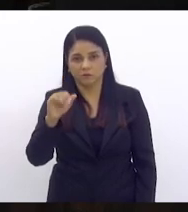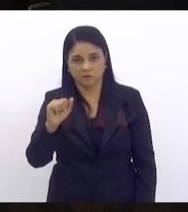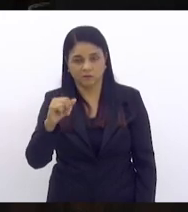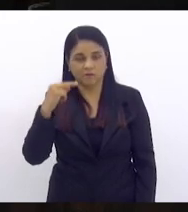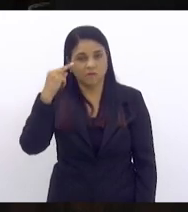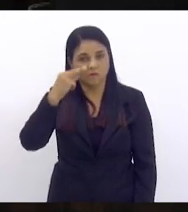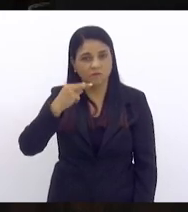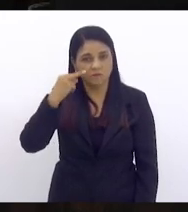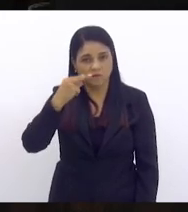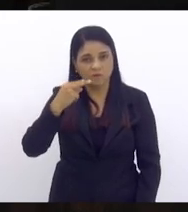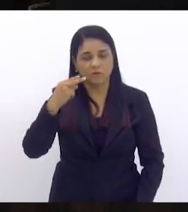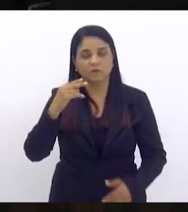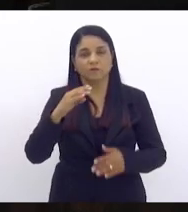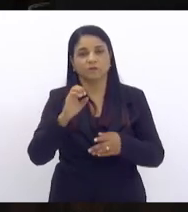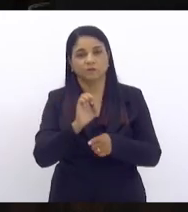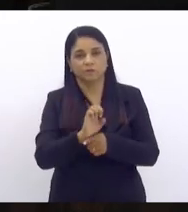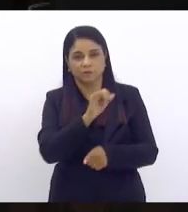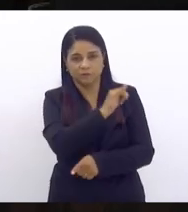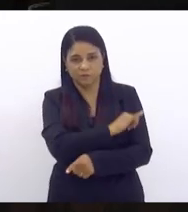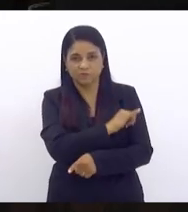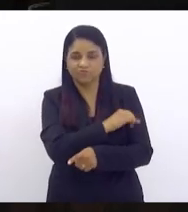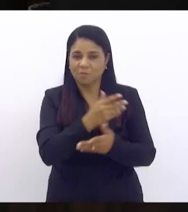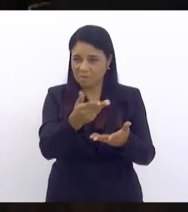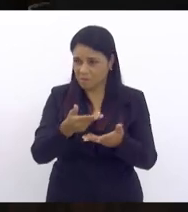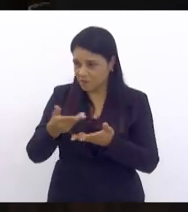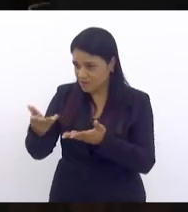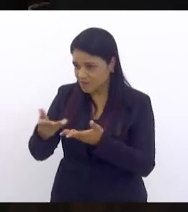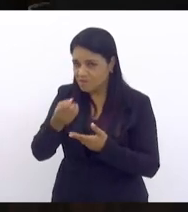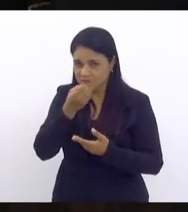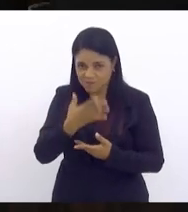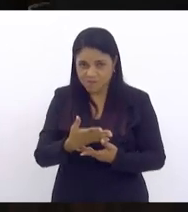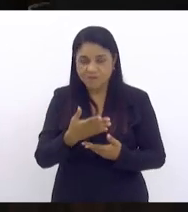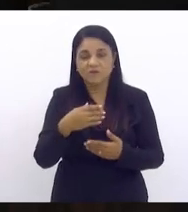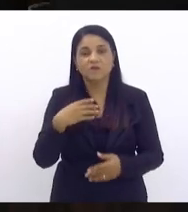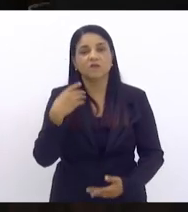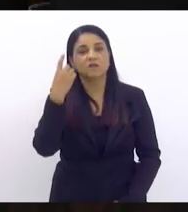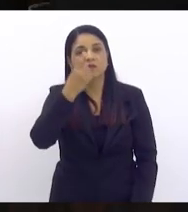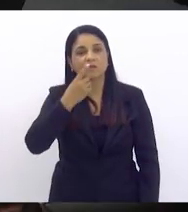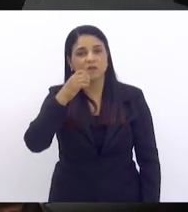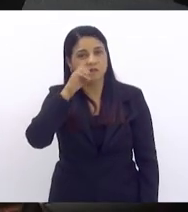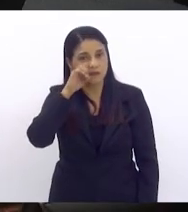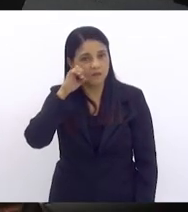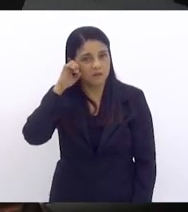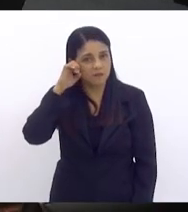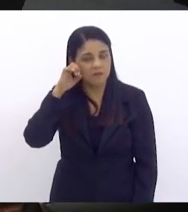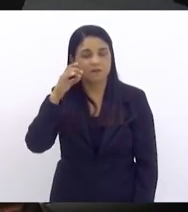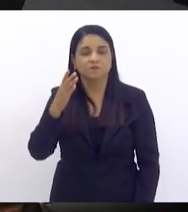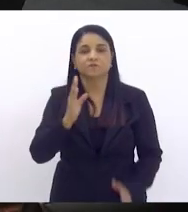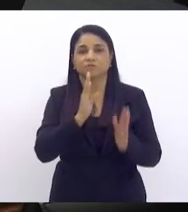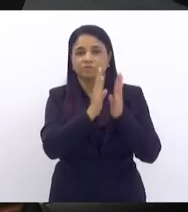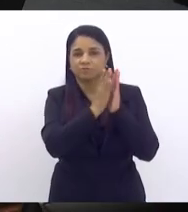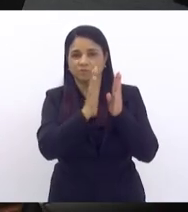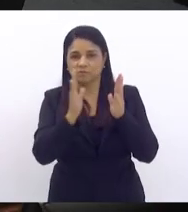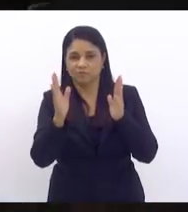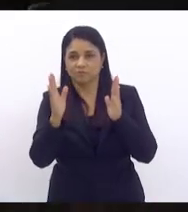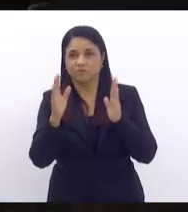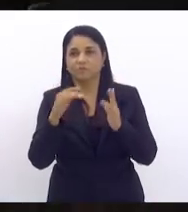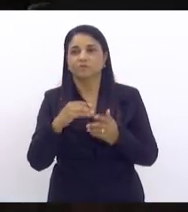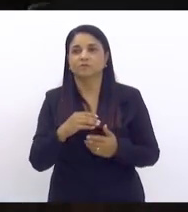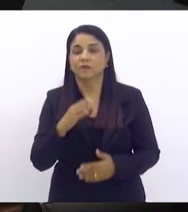Seja muito bem-vindo a esta casa. Deputada Érica. Questão de ordem.